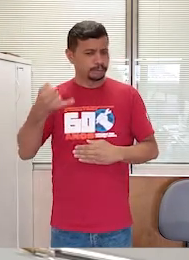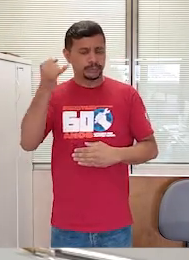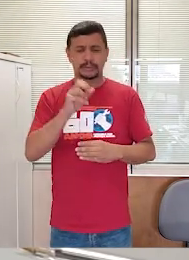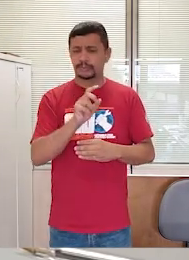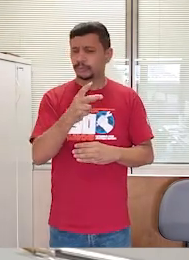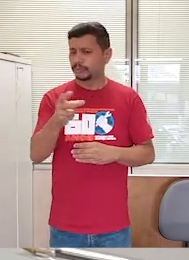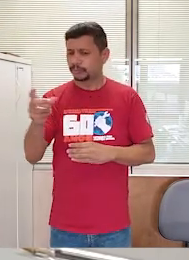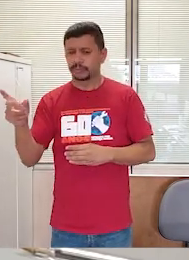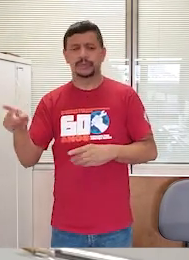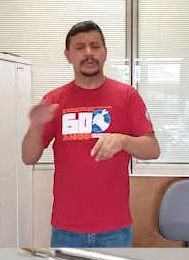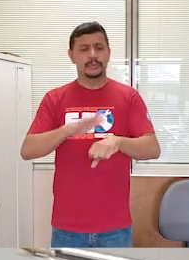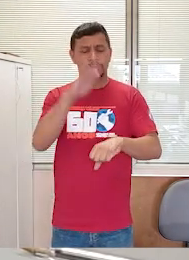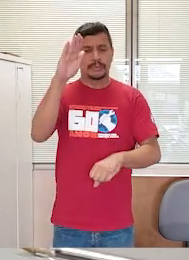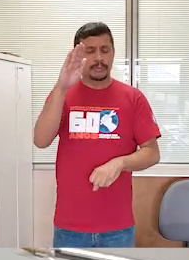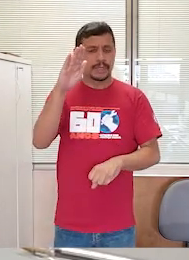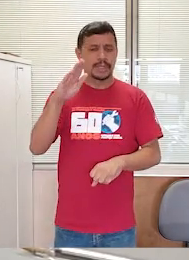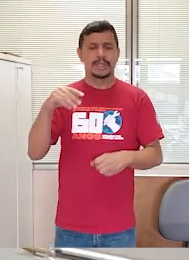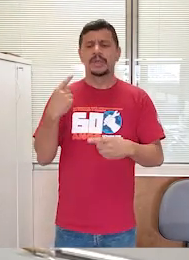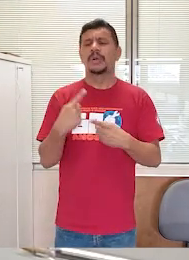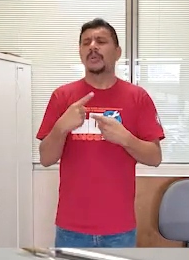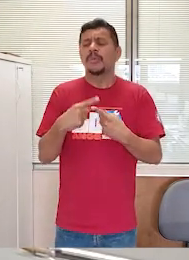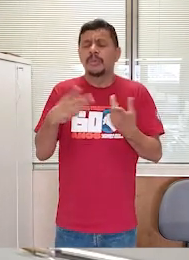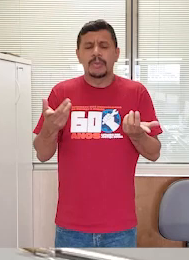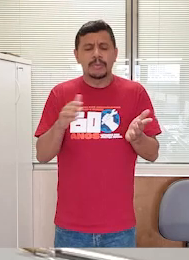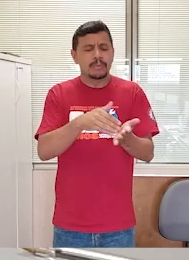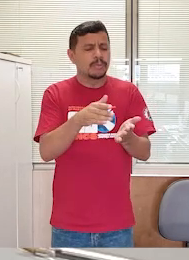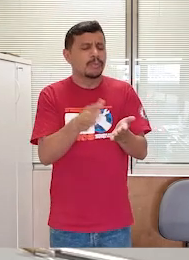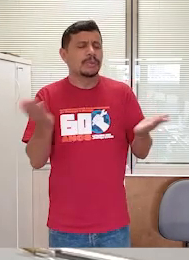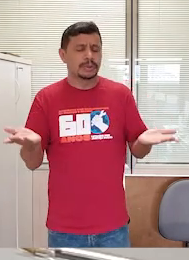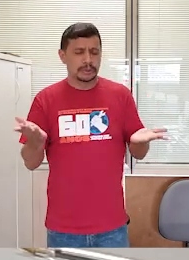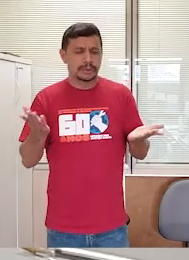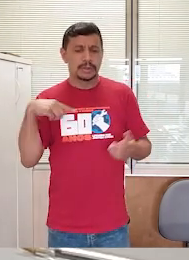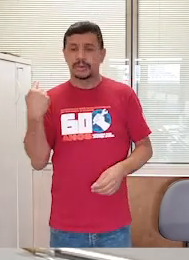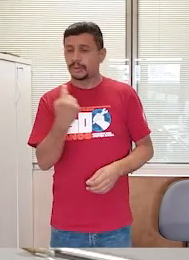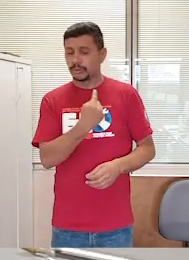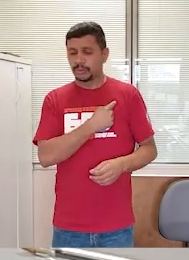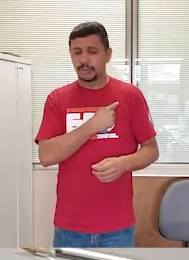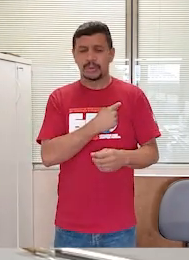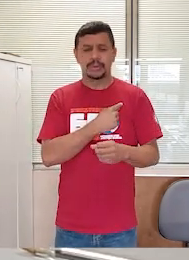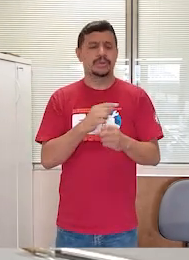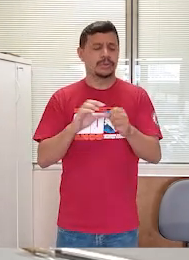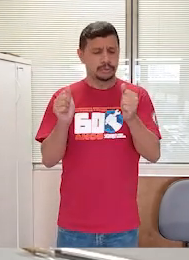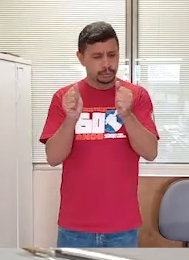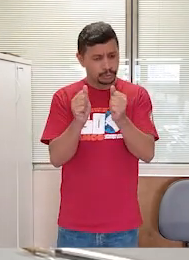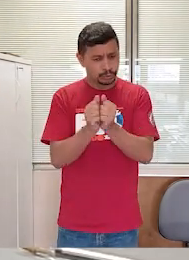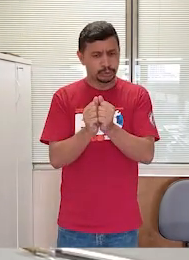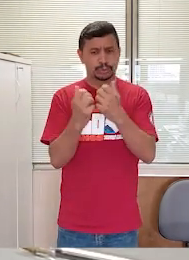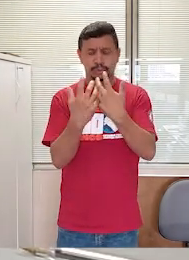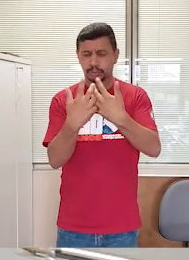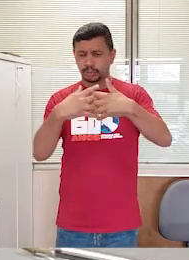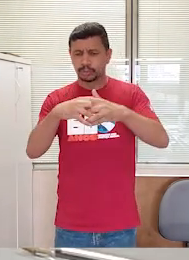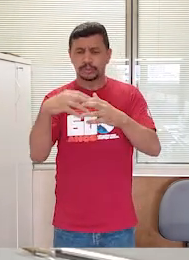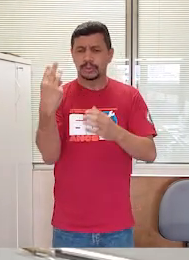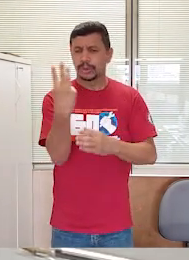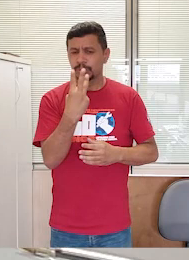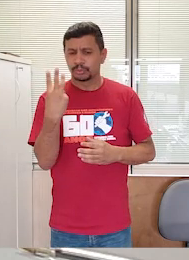lucros. Não há justificativa para que essas demissões aconteçam. E nós estamos nos solidarizando com